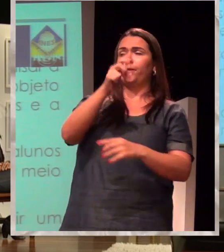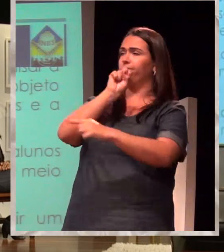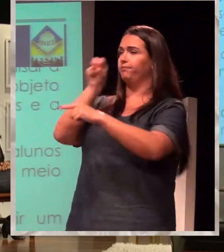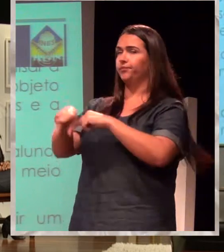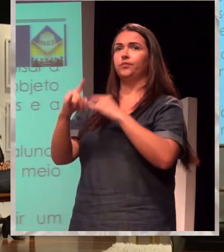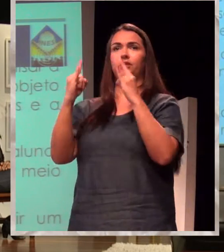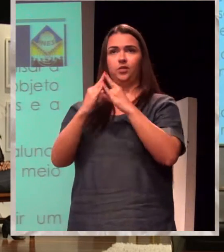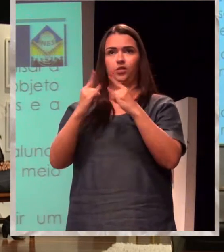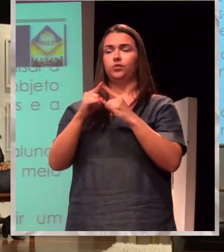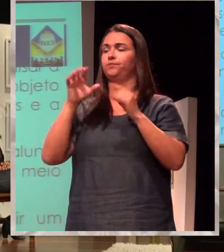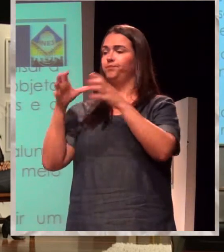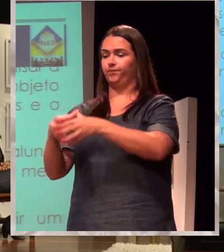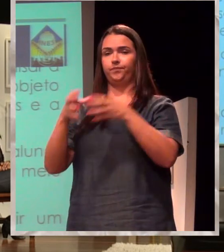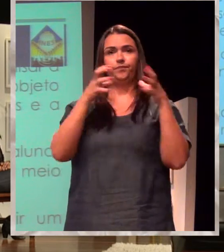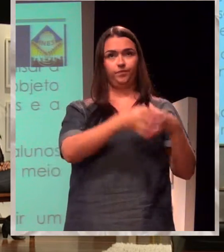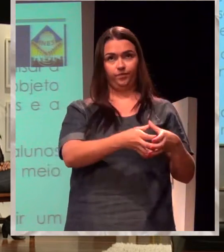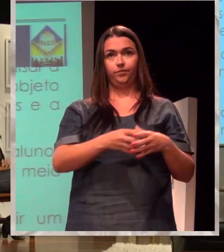Instituto.